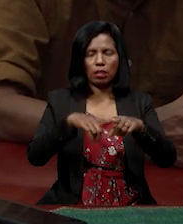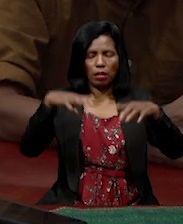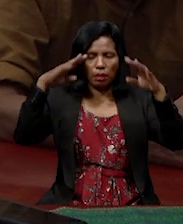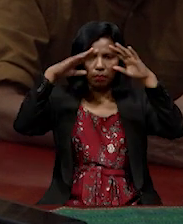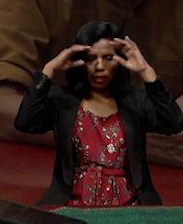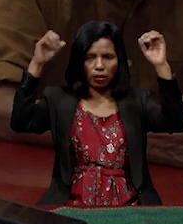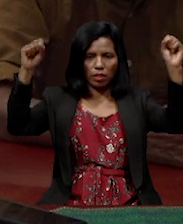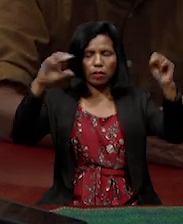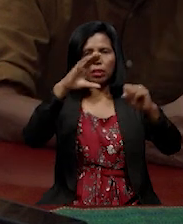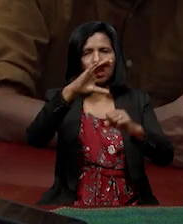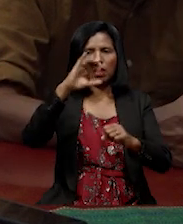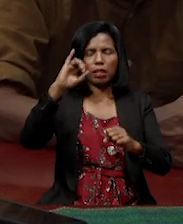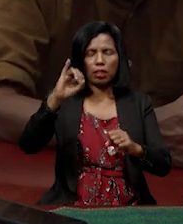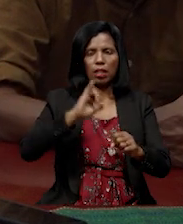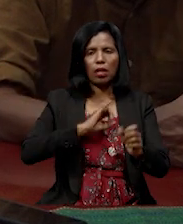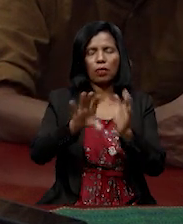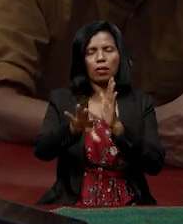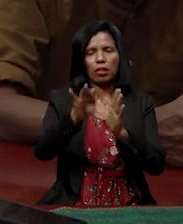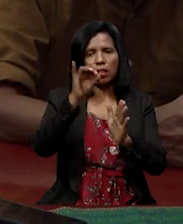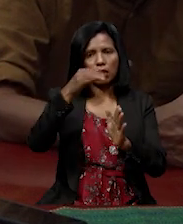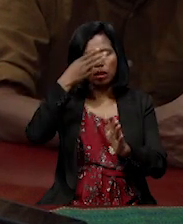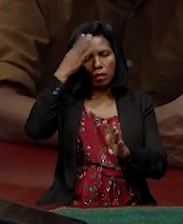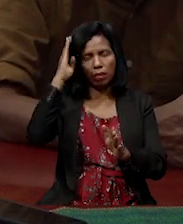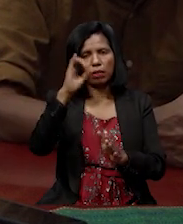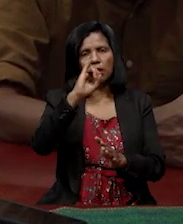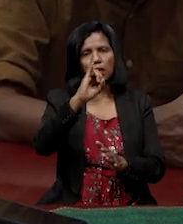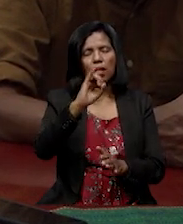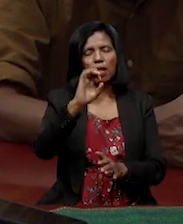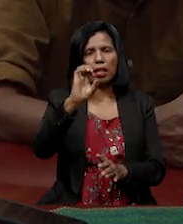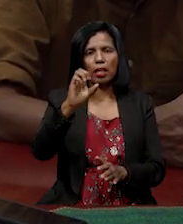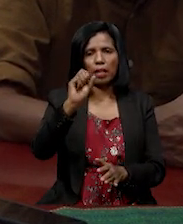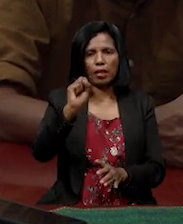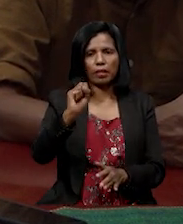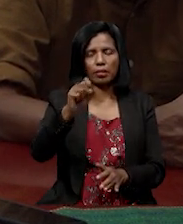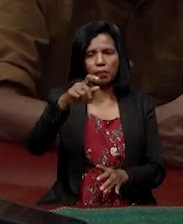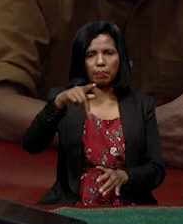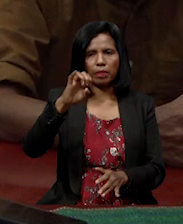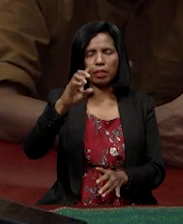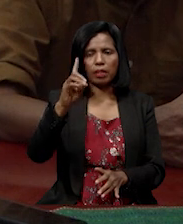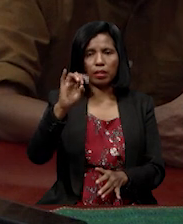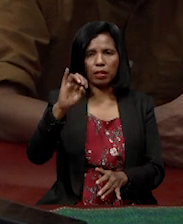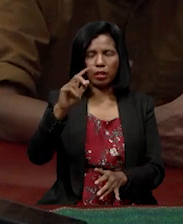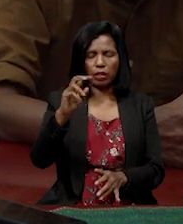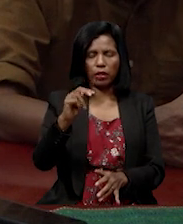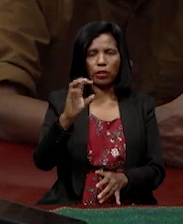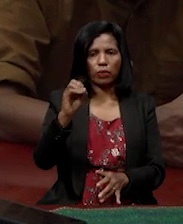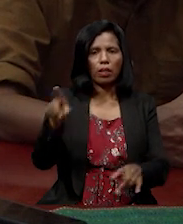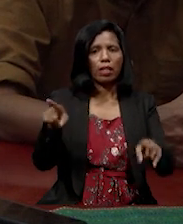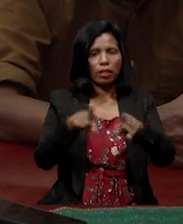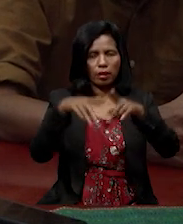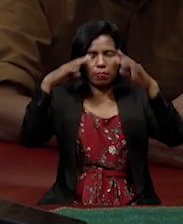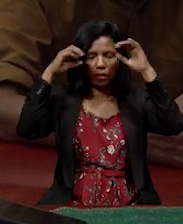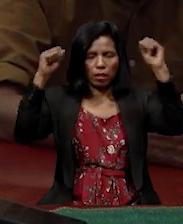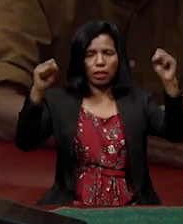Imprensa, ao indica senhor Expedito, mas sei interinamente, sei halau kunar nessa presidente do